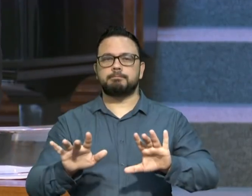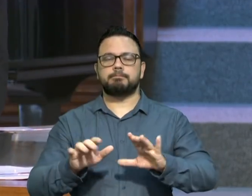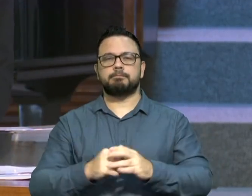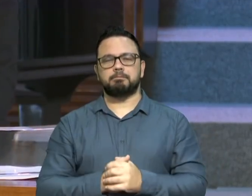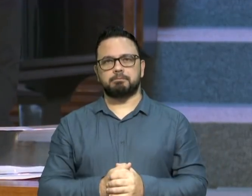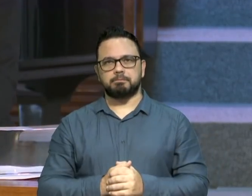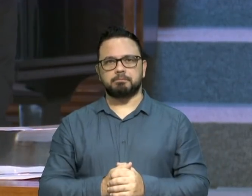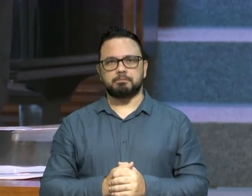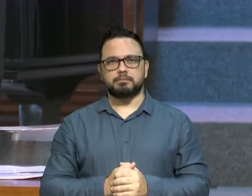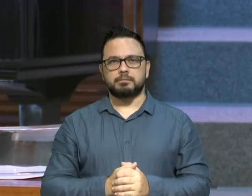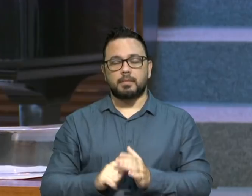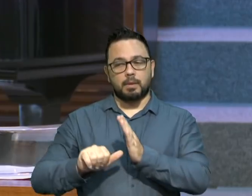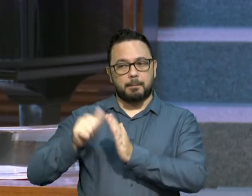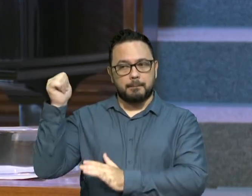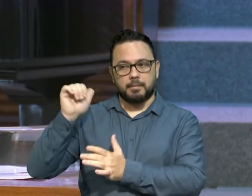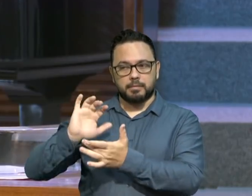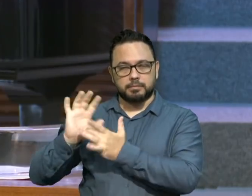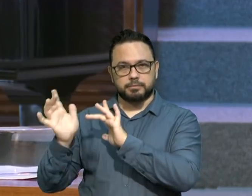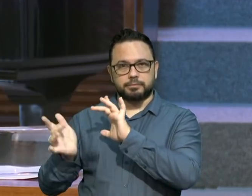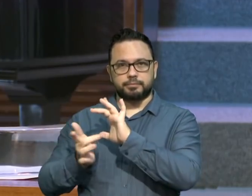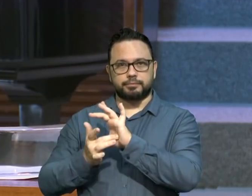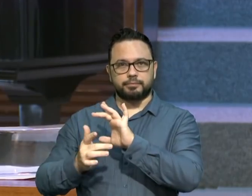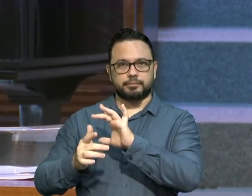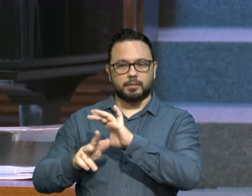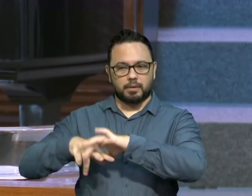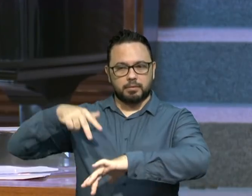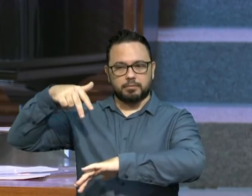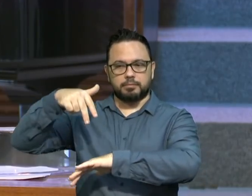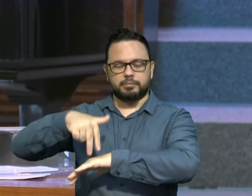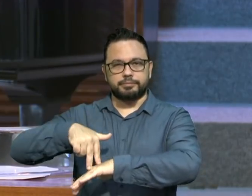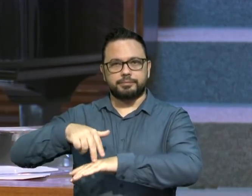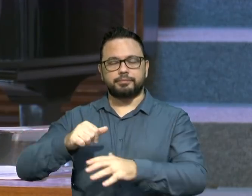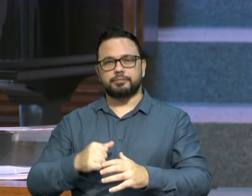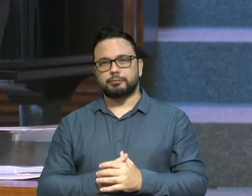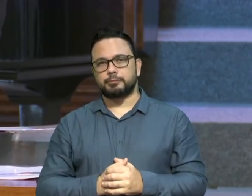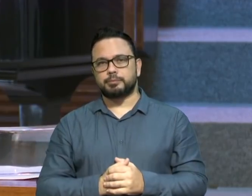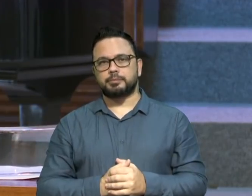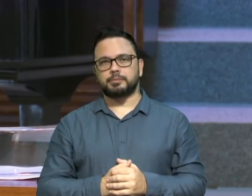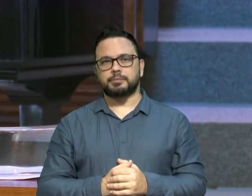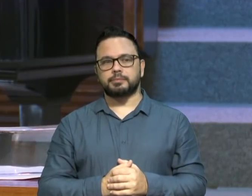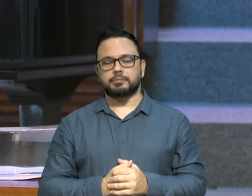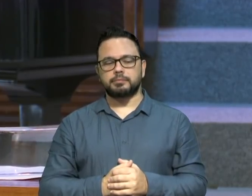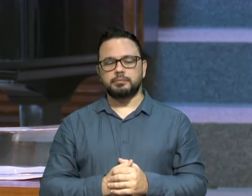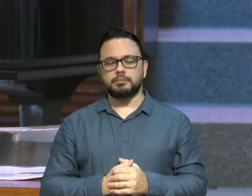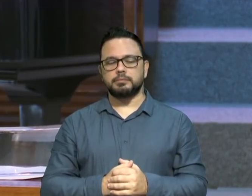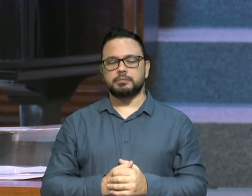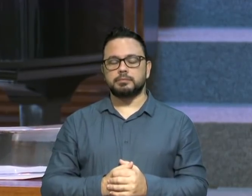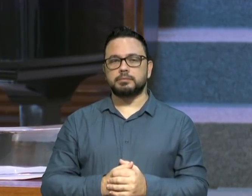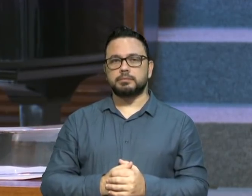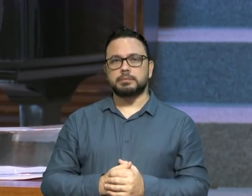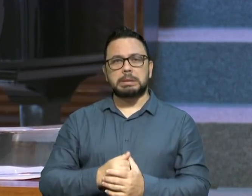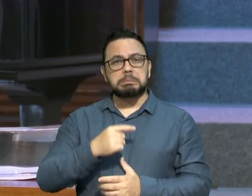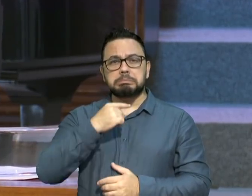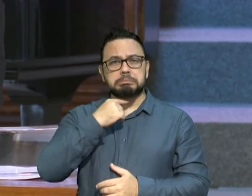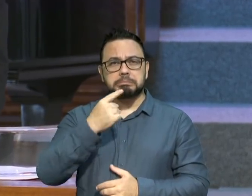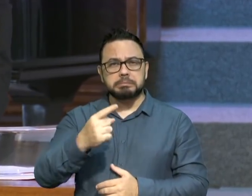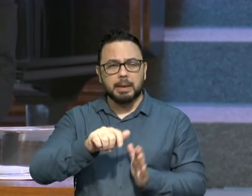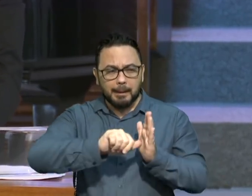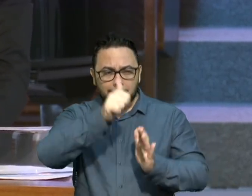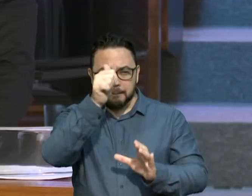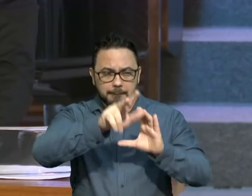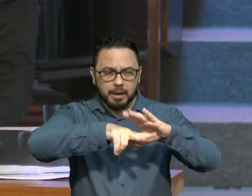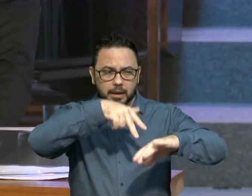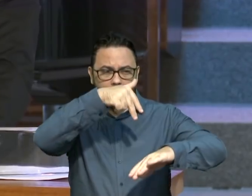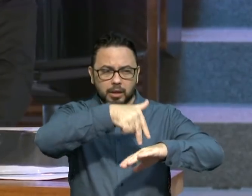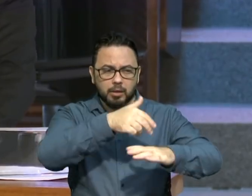Cristo o primeiro fruto a garantia ninguém agora guarde isso irmãos ninguém da primeira ressurreição se perderá